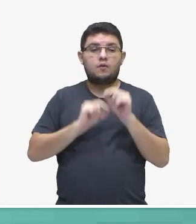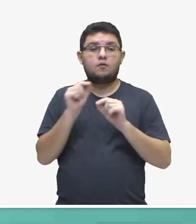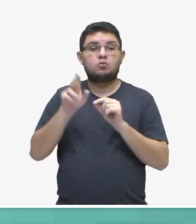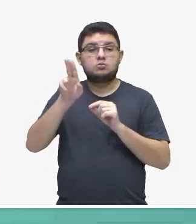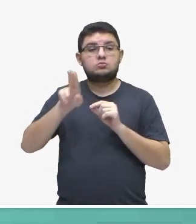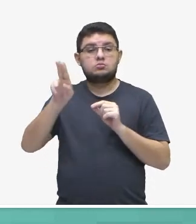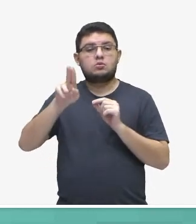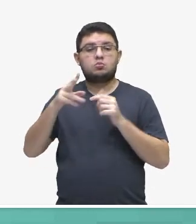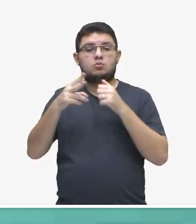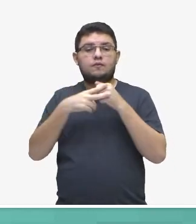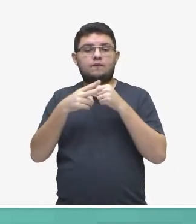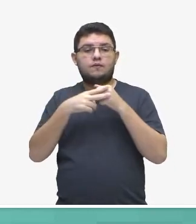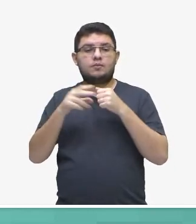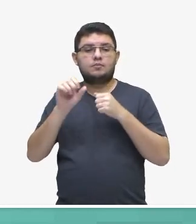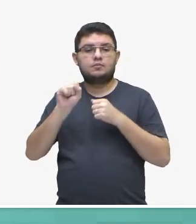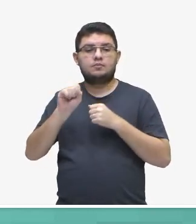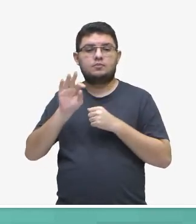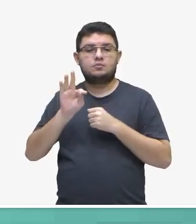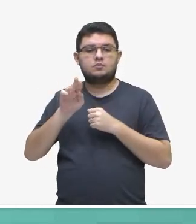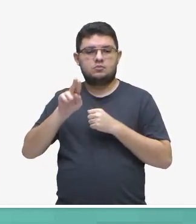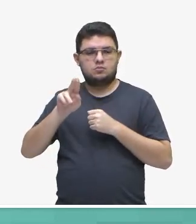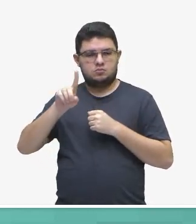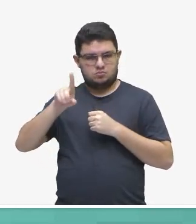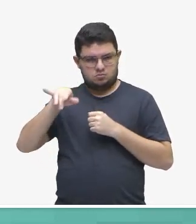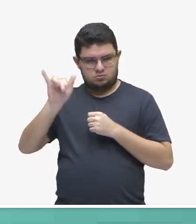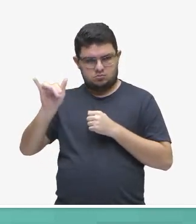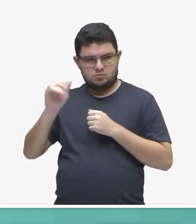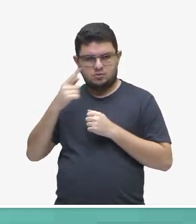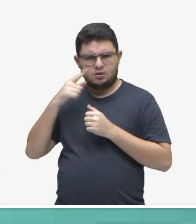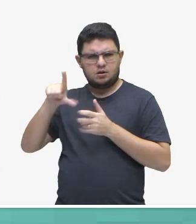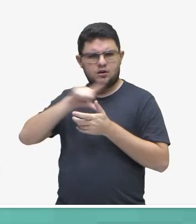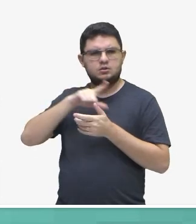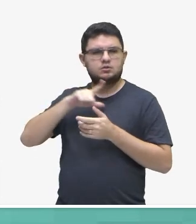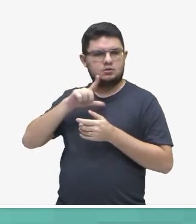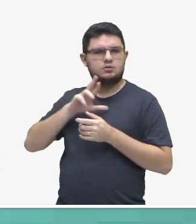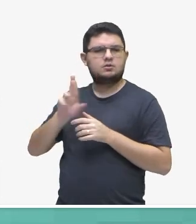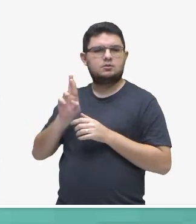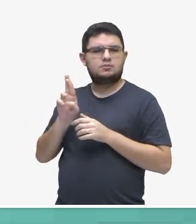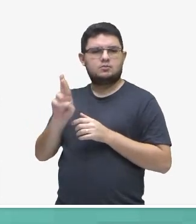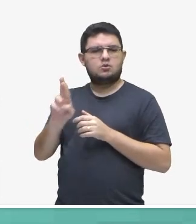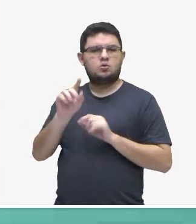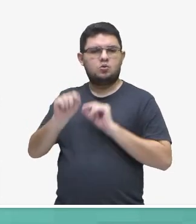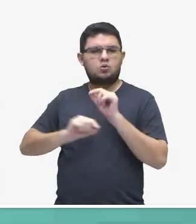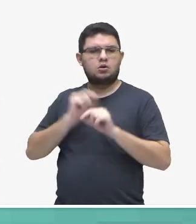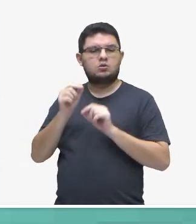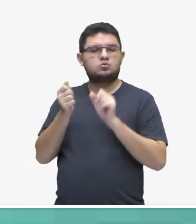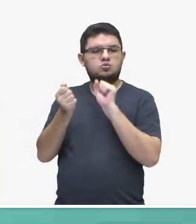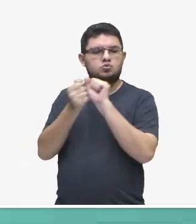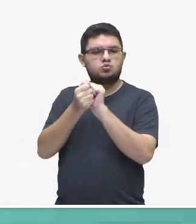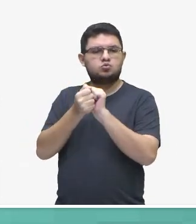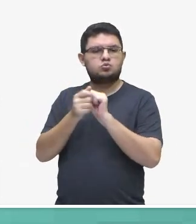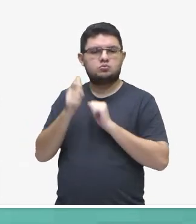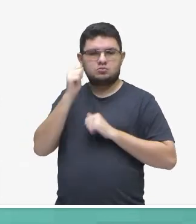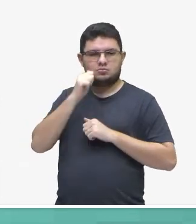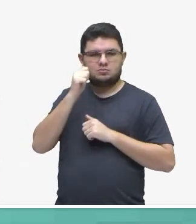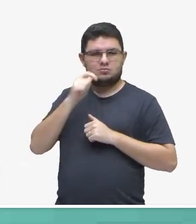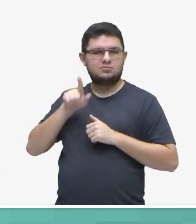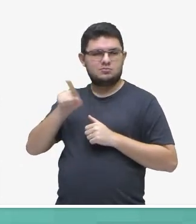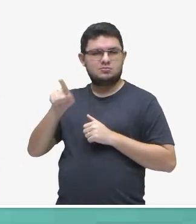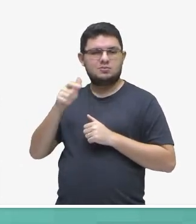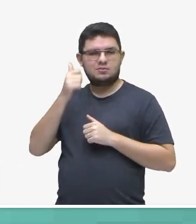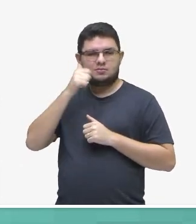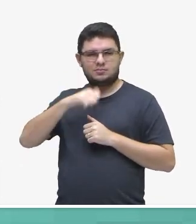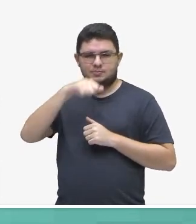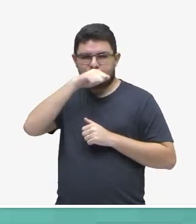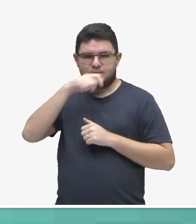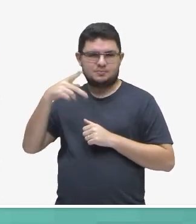study. Vamos lá. Aí você tem a resposta, né? With her mother, né? Que é a resposta. Que o foco não é esse, mas aí a resposta para